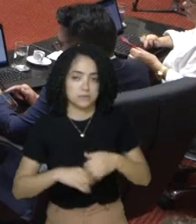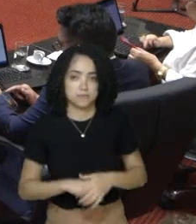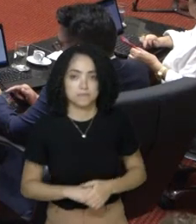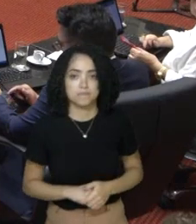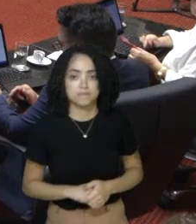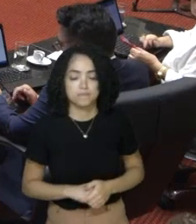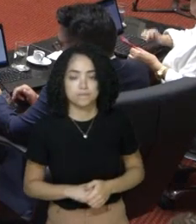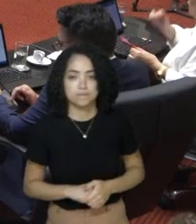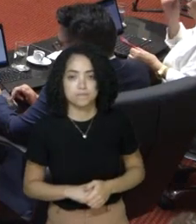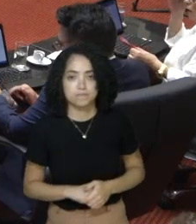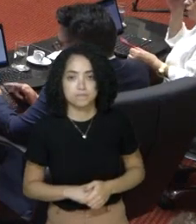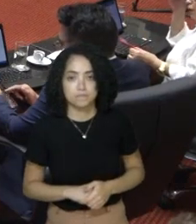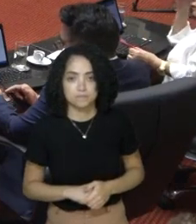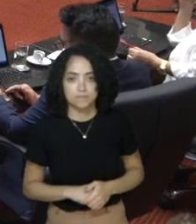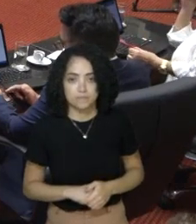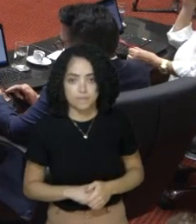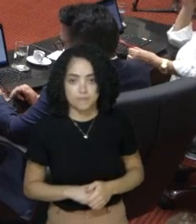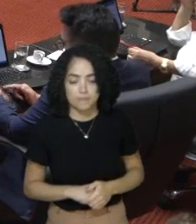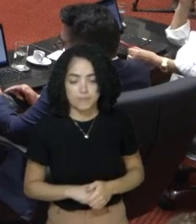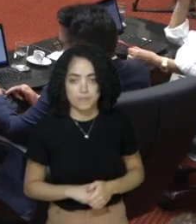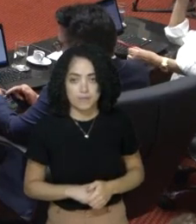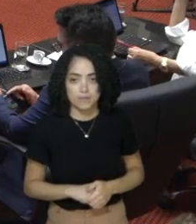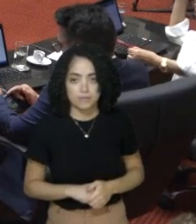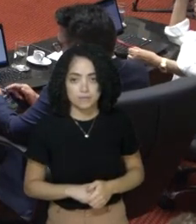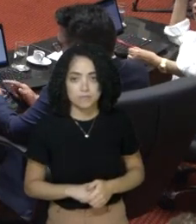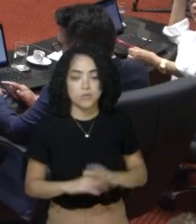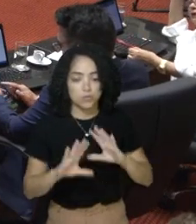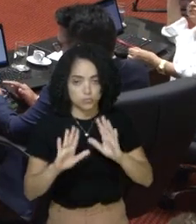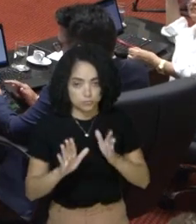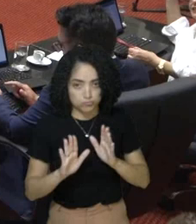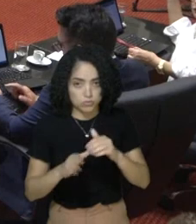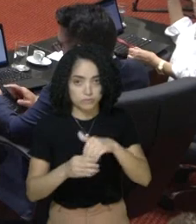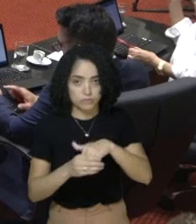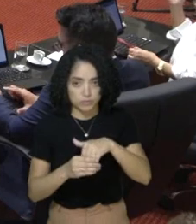deputado Márcio. Todos os deputados exerceram.